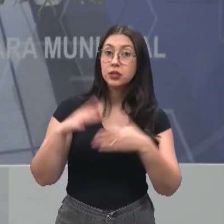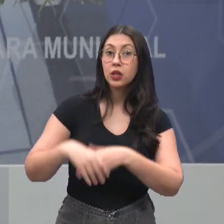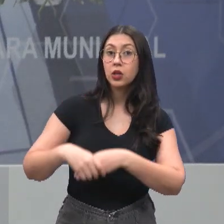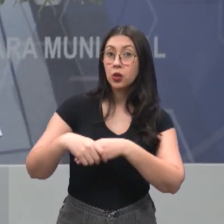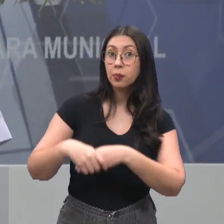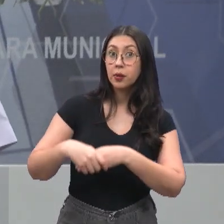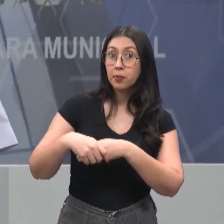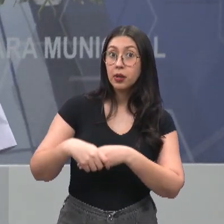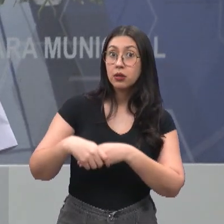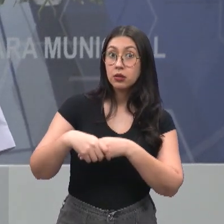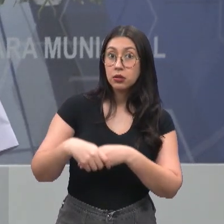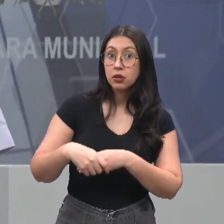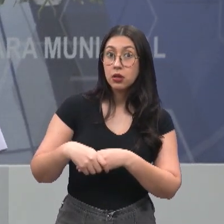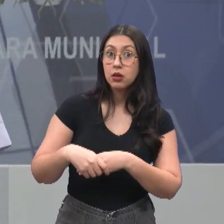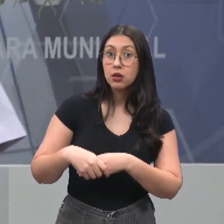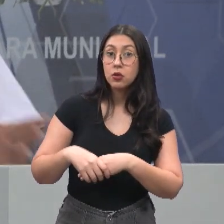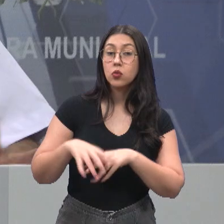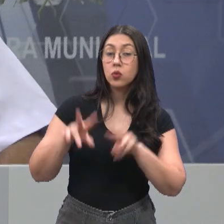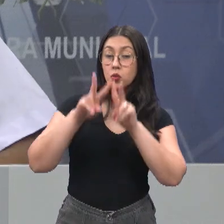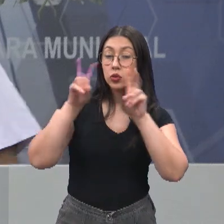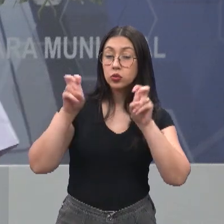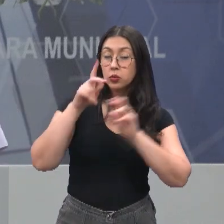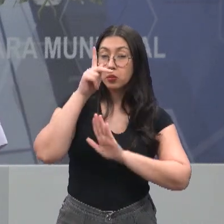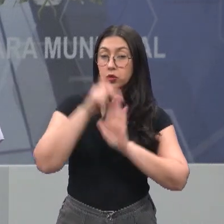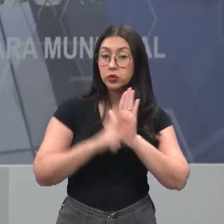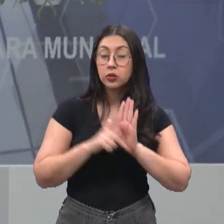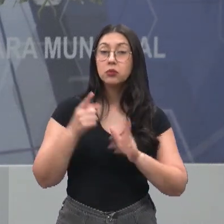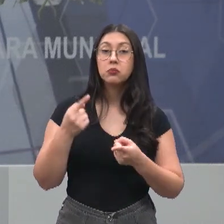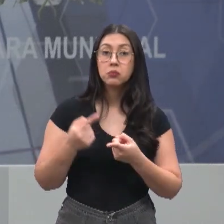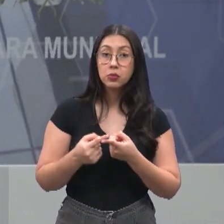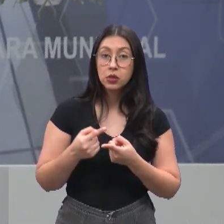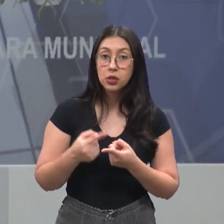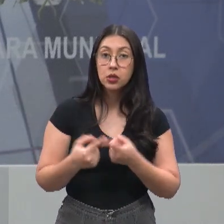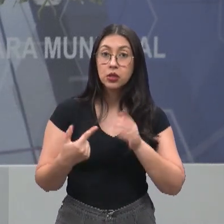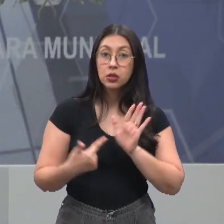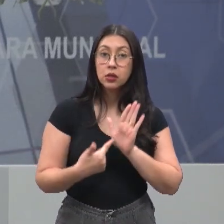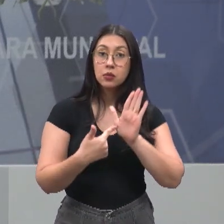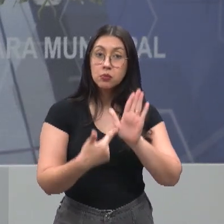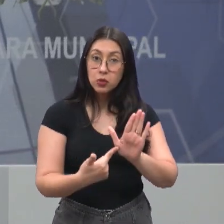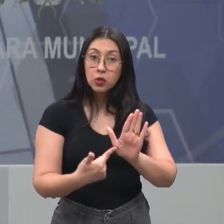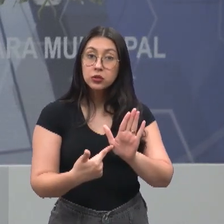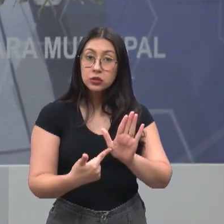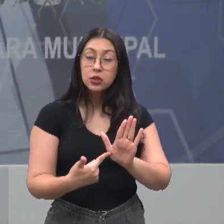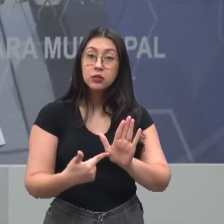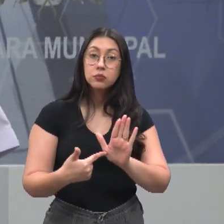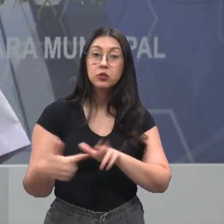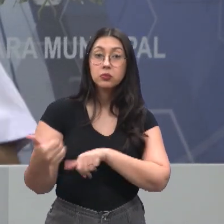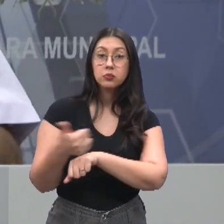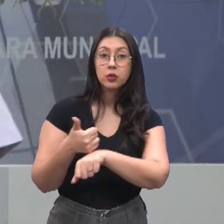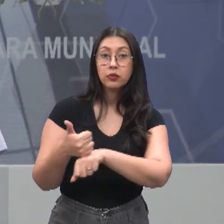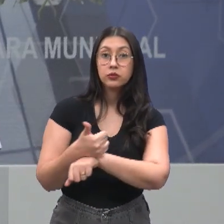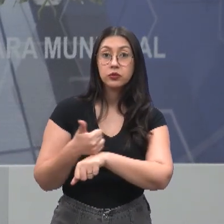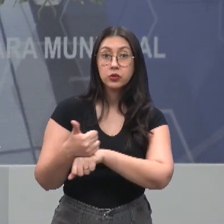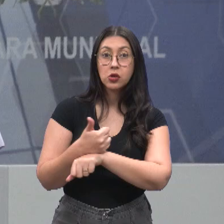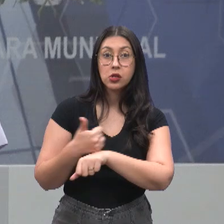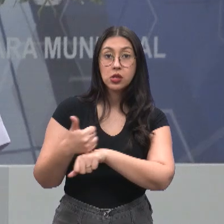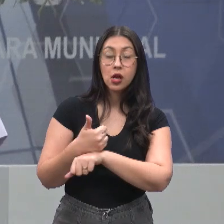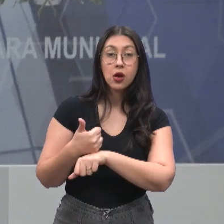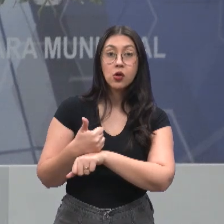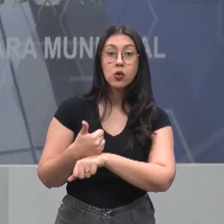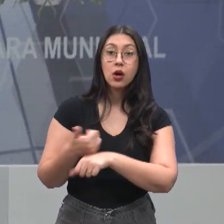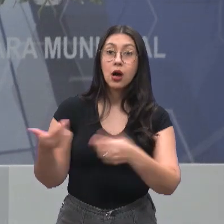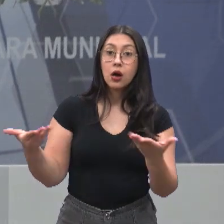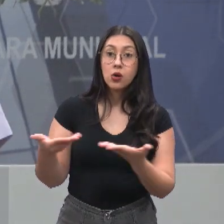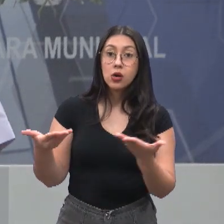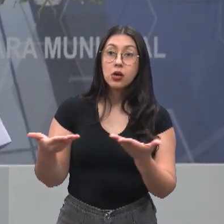ter enviado, então, essa matéria, que vem trazer para os transportadores escolares um fôlego, para